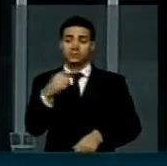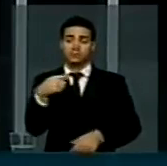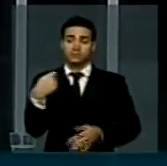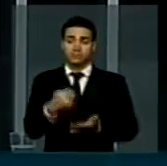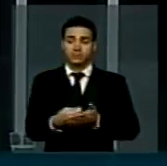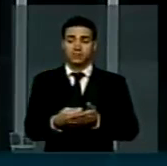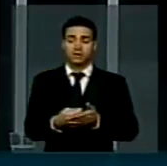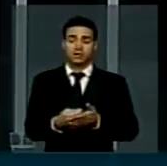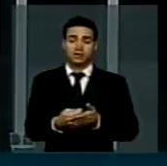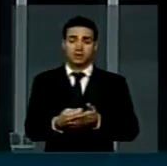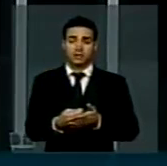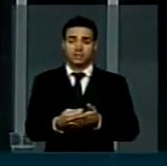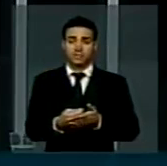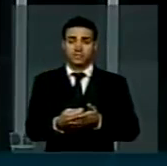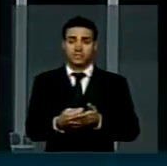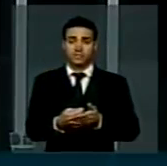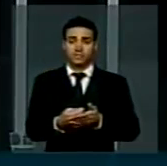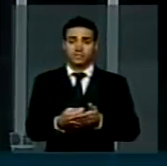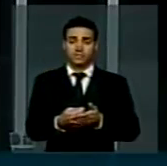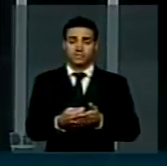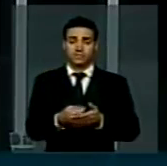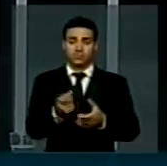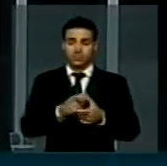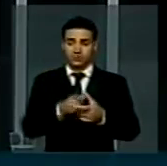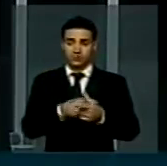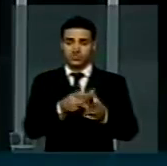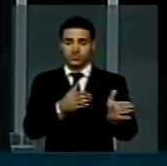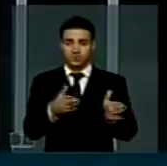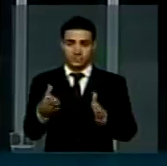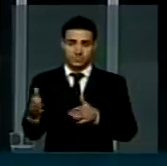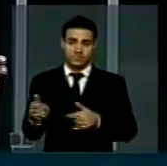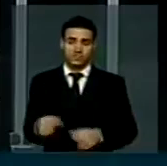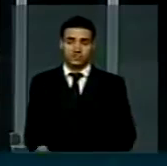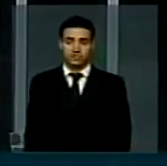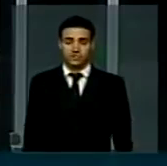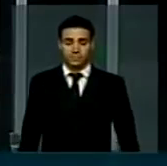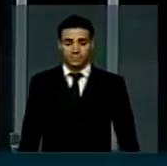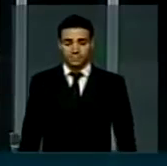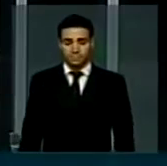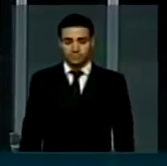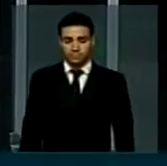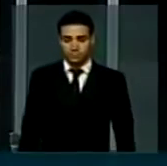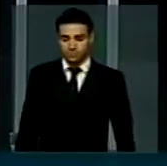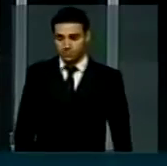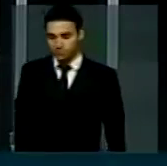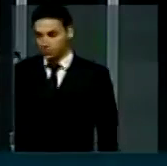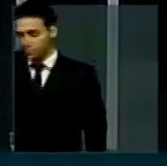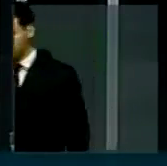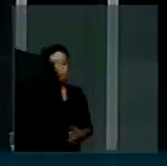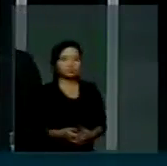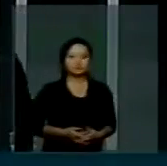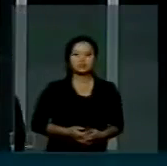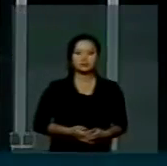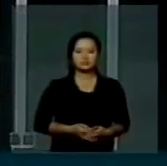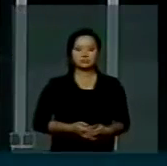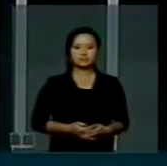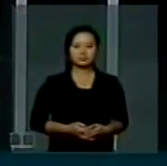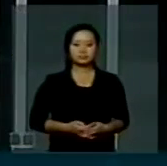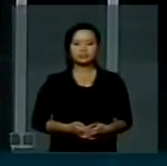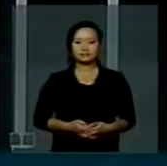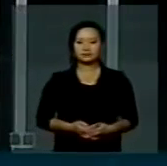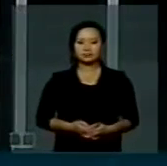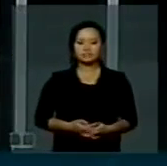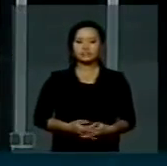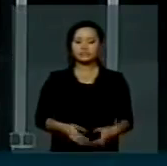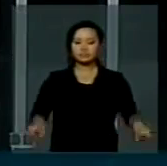suas prestações de conta com relação a esses entes. E da mesma forma, agora o CALC também vai ter um prazo, uma certificação